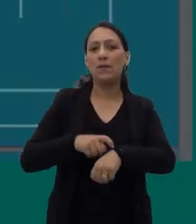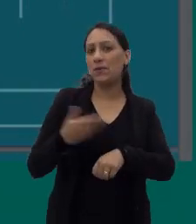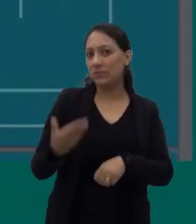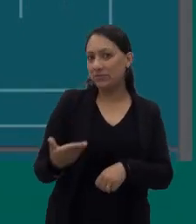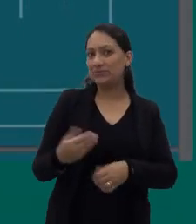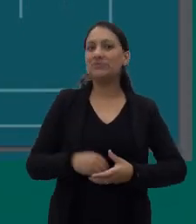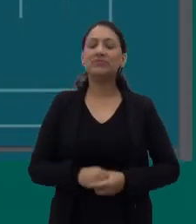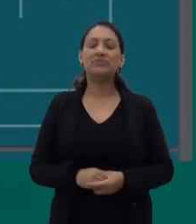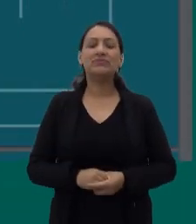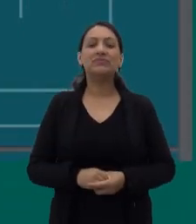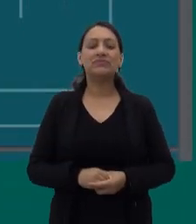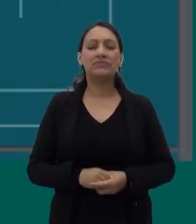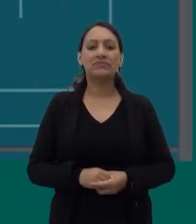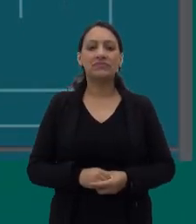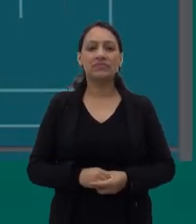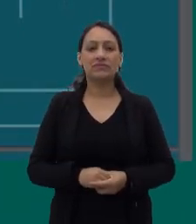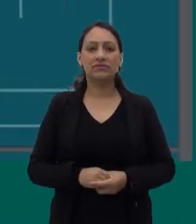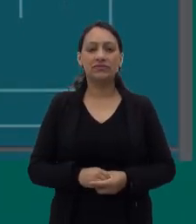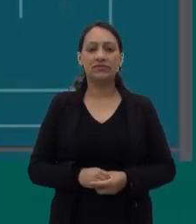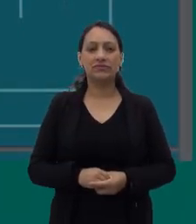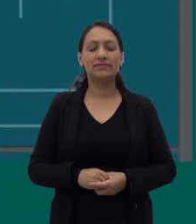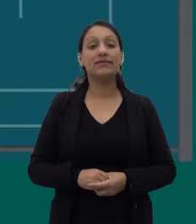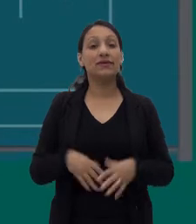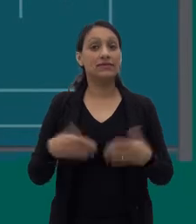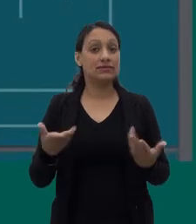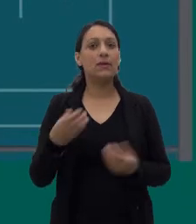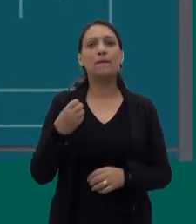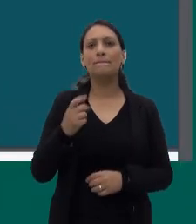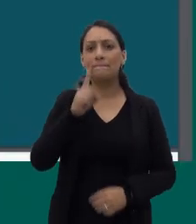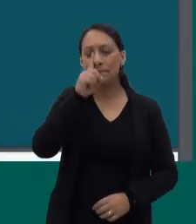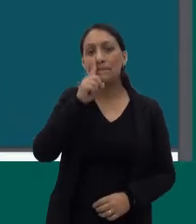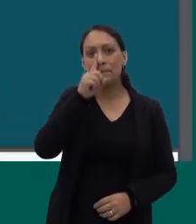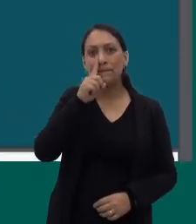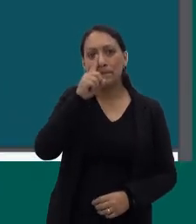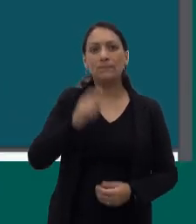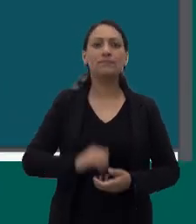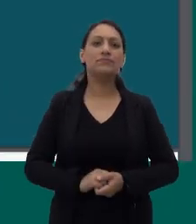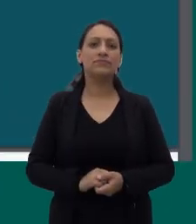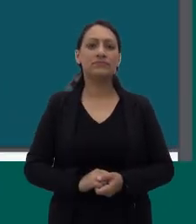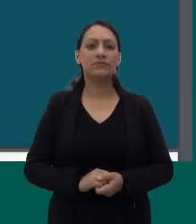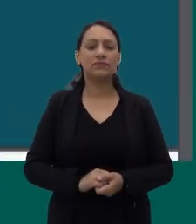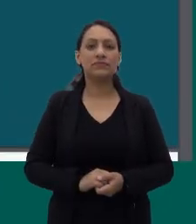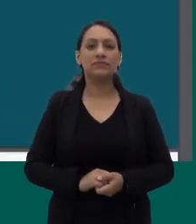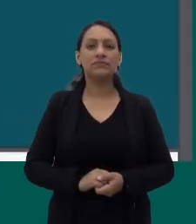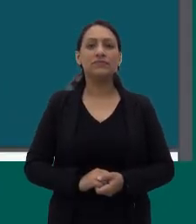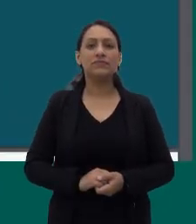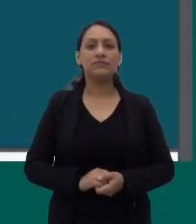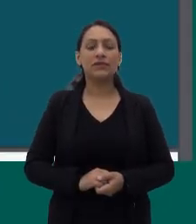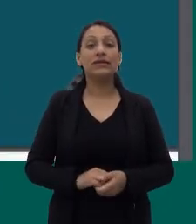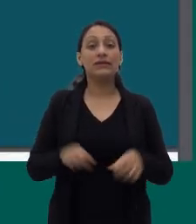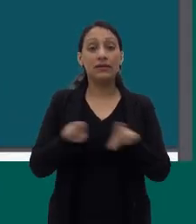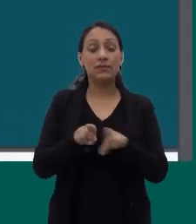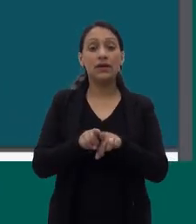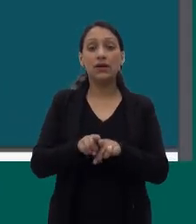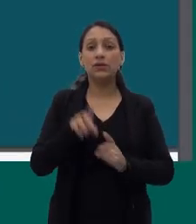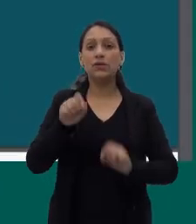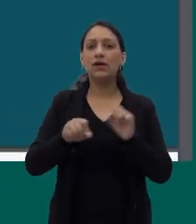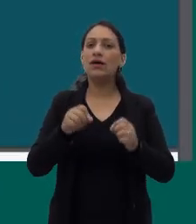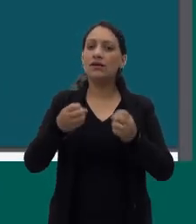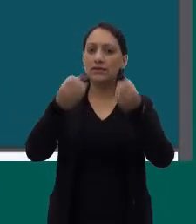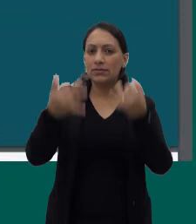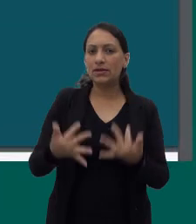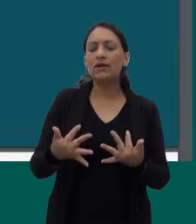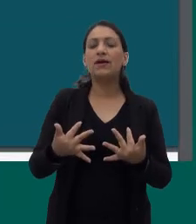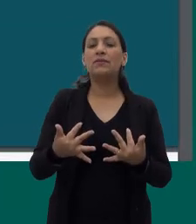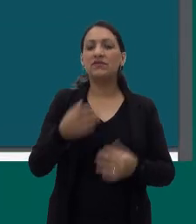Então, isso acaba sendo muito perigoso, assim. E nisso, acho que vem essa lâmina que representa